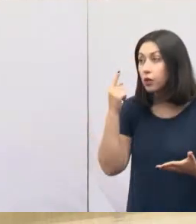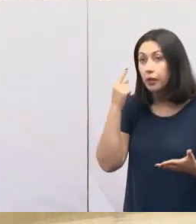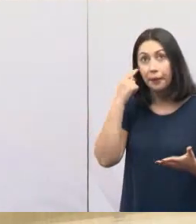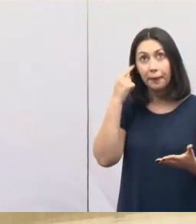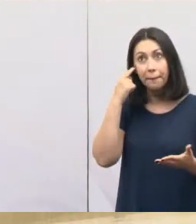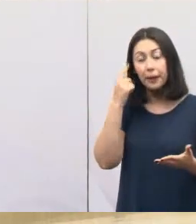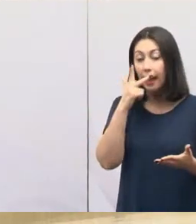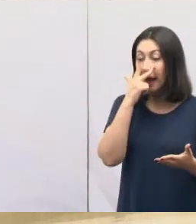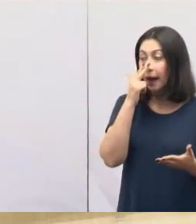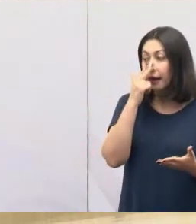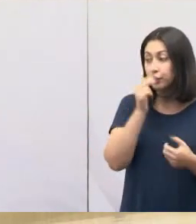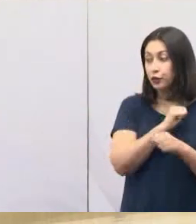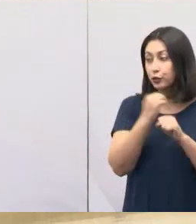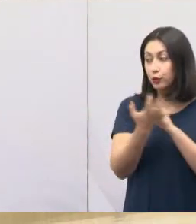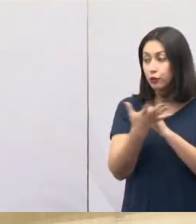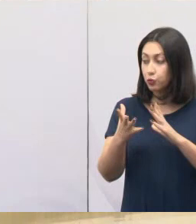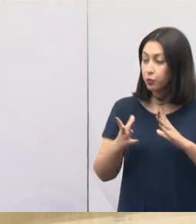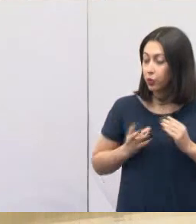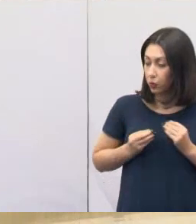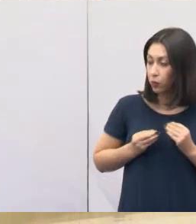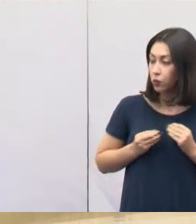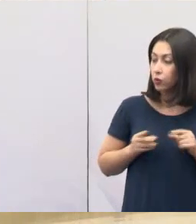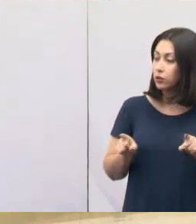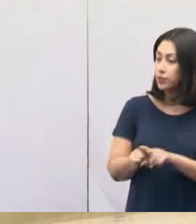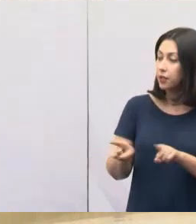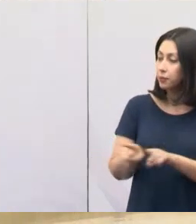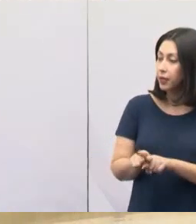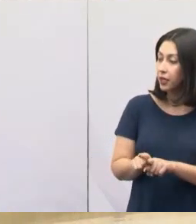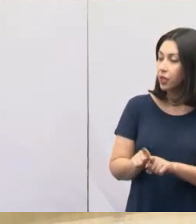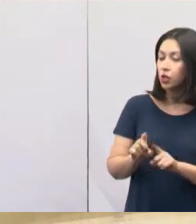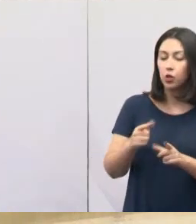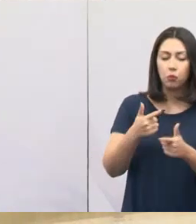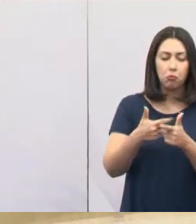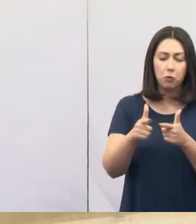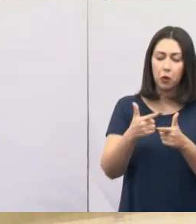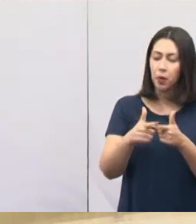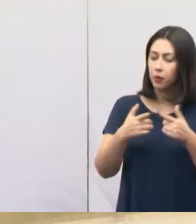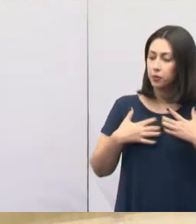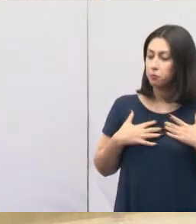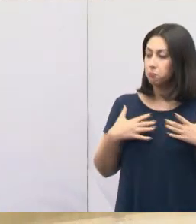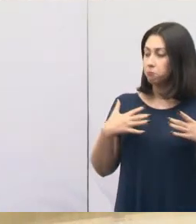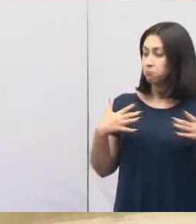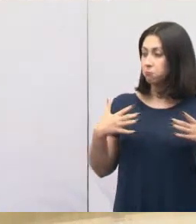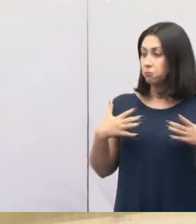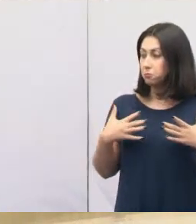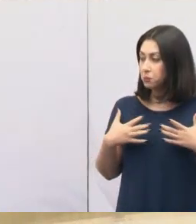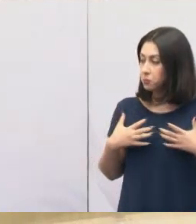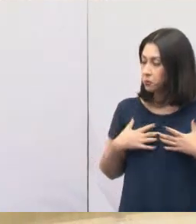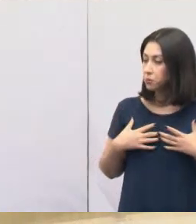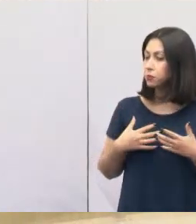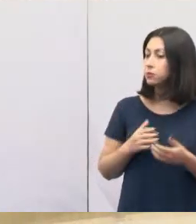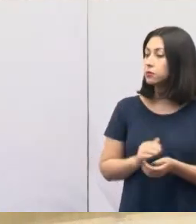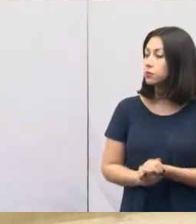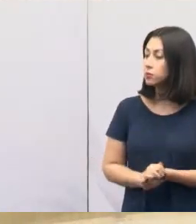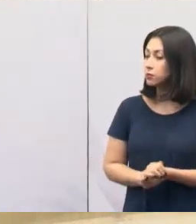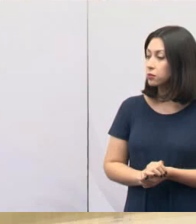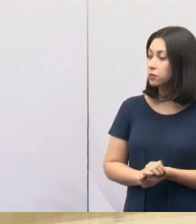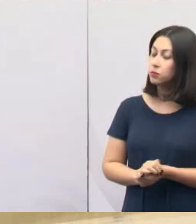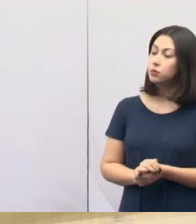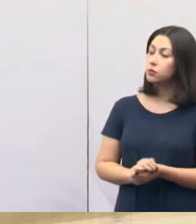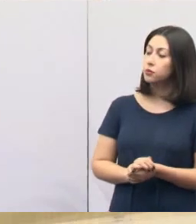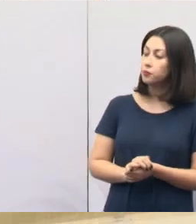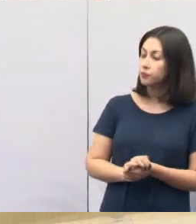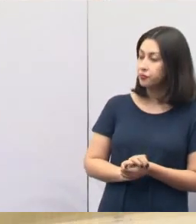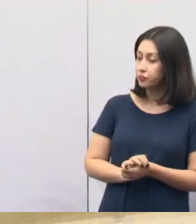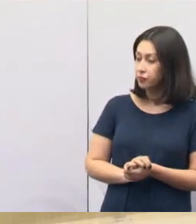nova variante do Covid-19, bem como qualquer síndrome respiratória que se torna suspeita da mesma